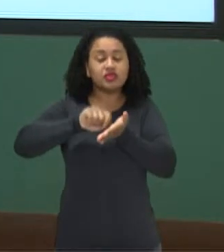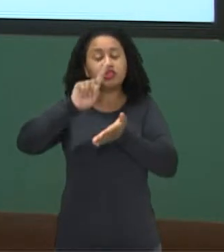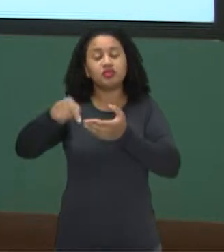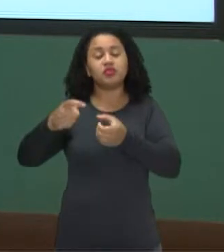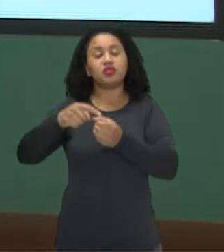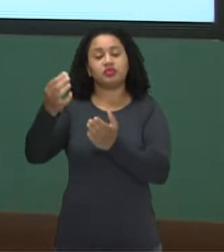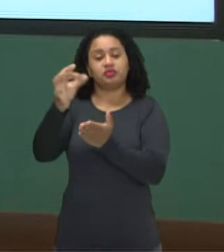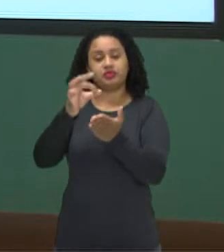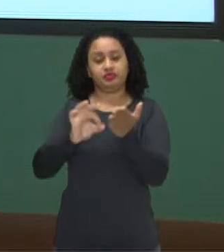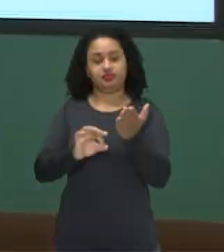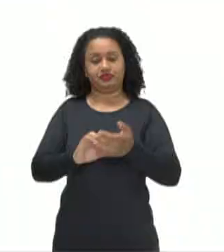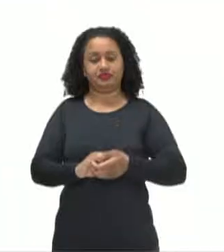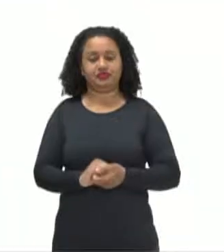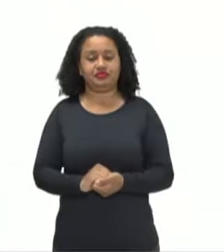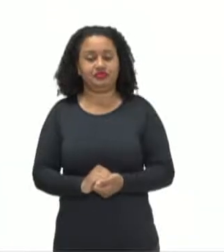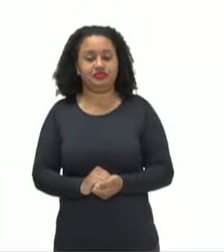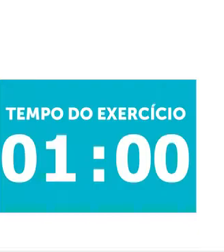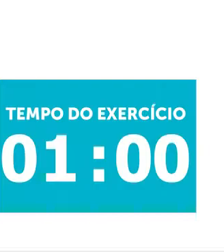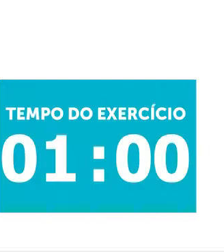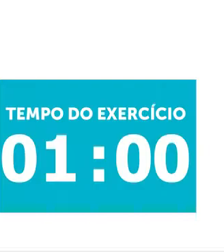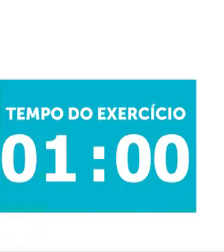voltamos para a nossa correção.